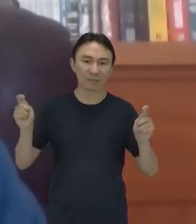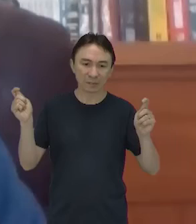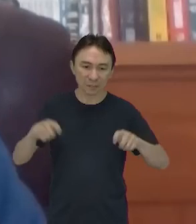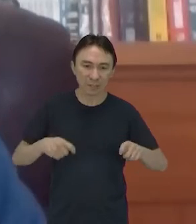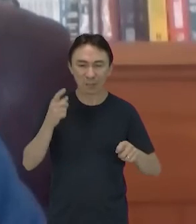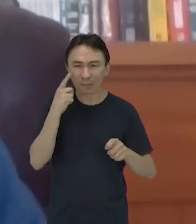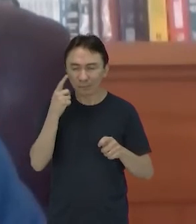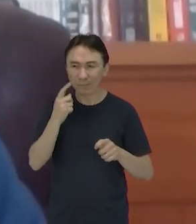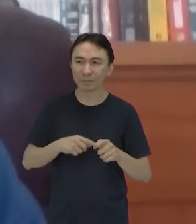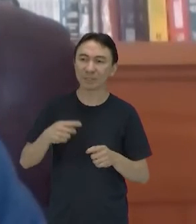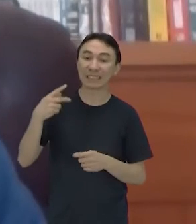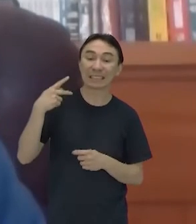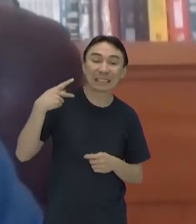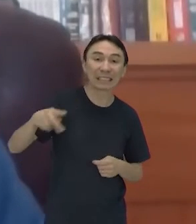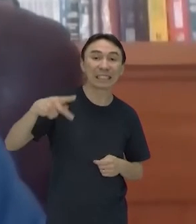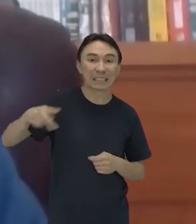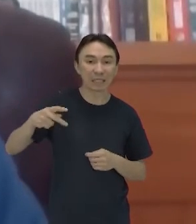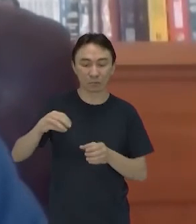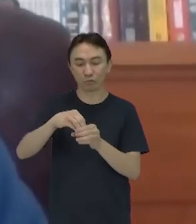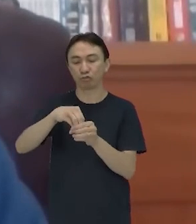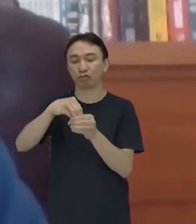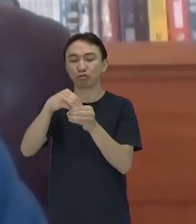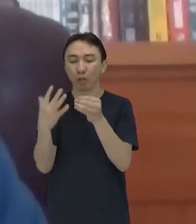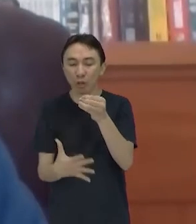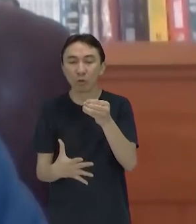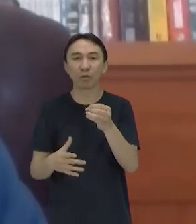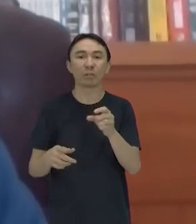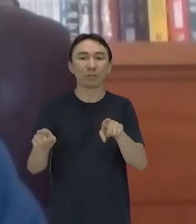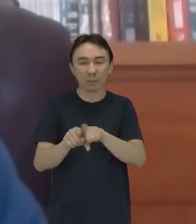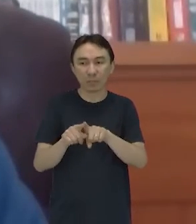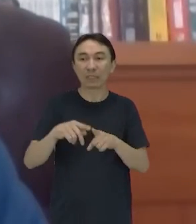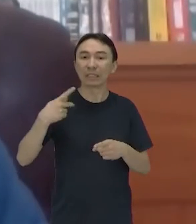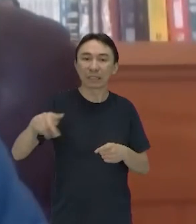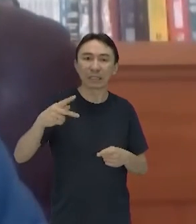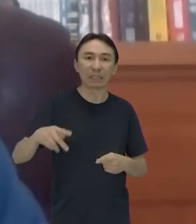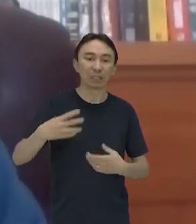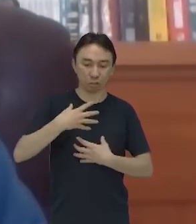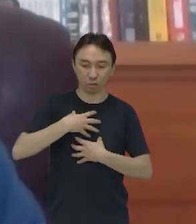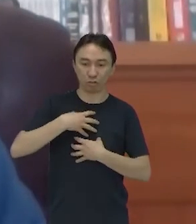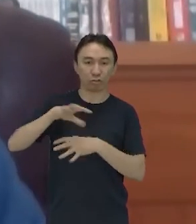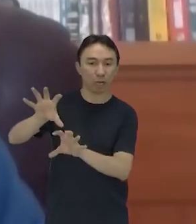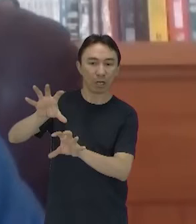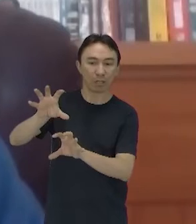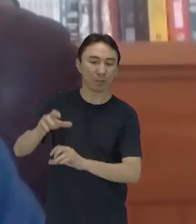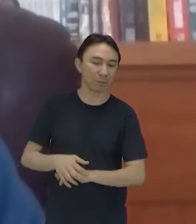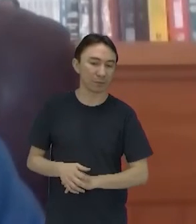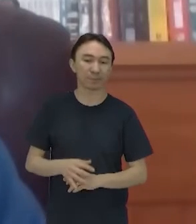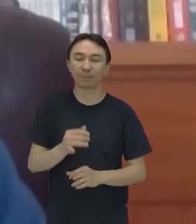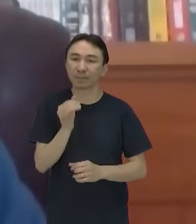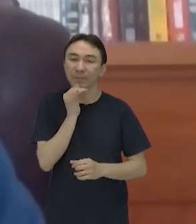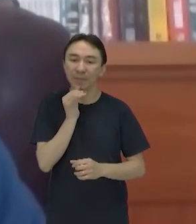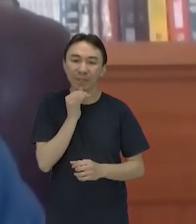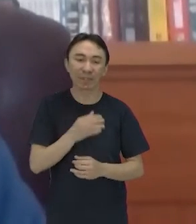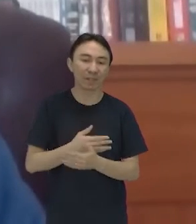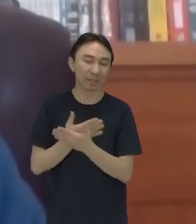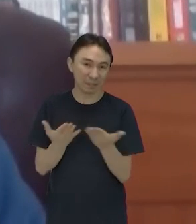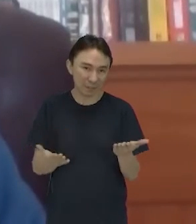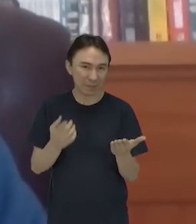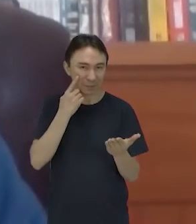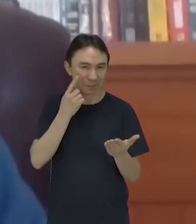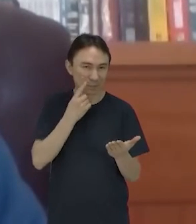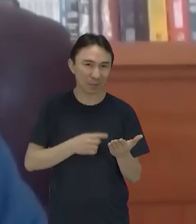a forma, o jeito do personagem falar. Então, o Fera, The Beast,